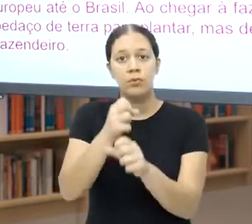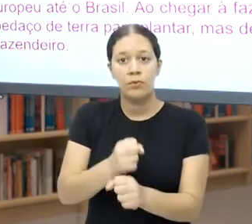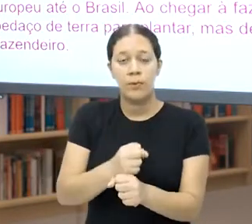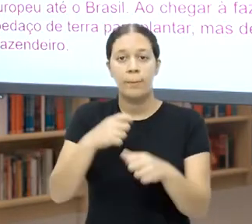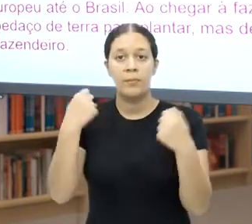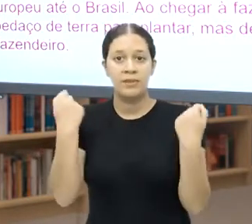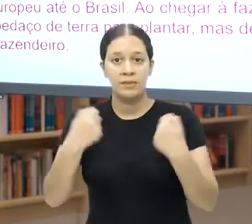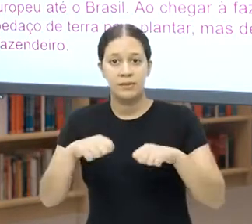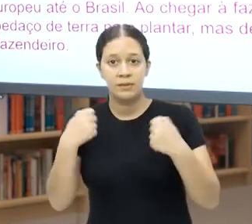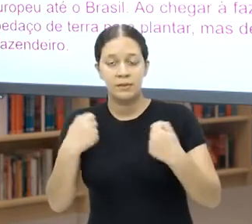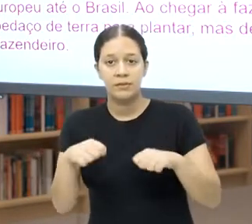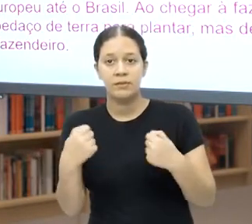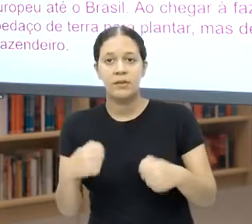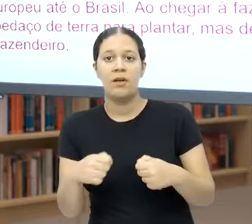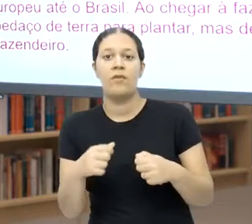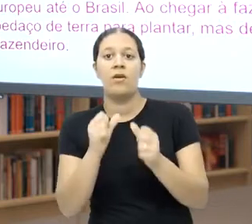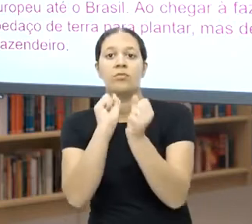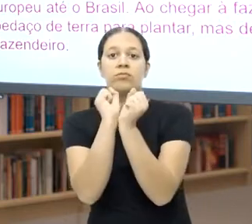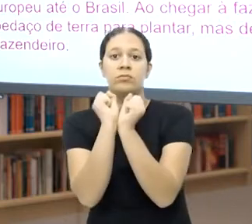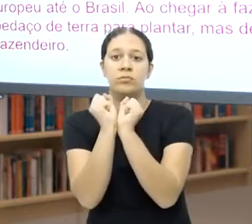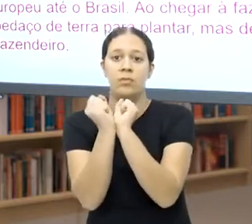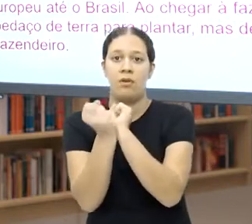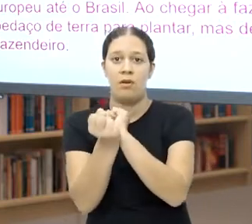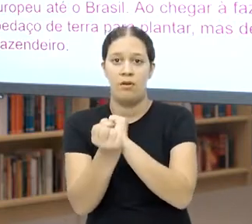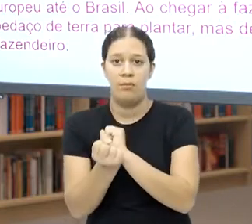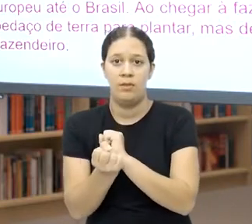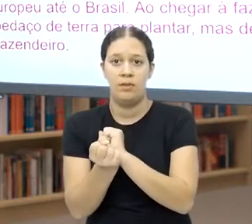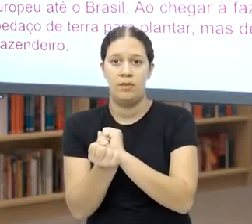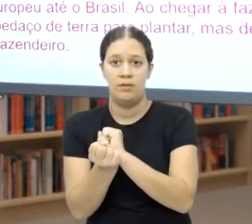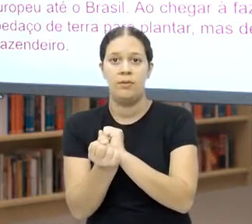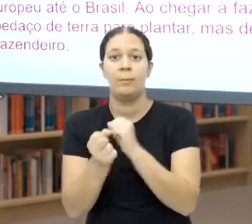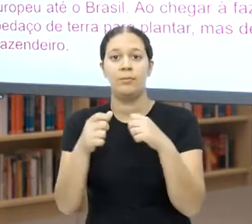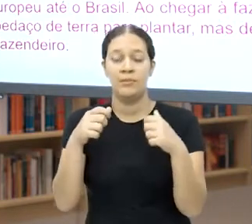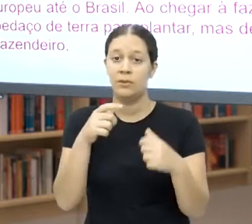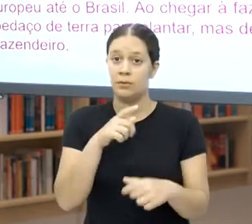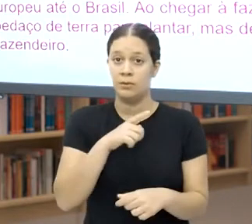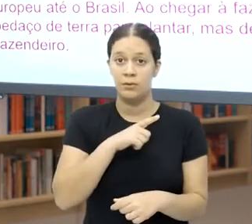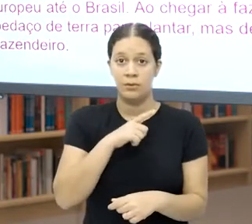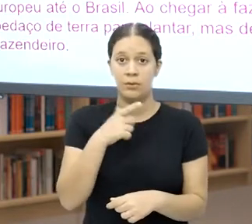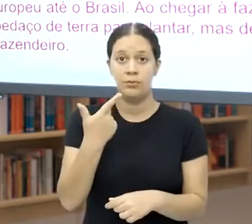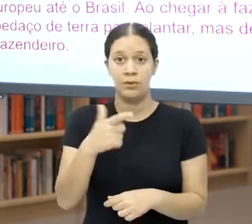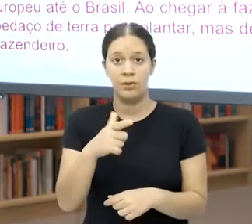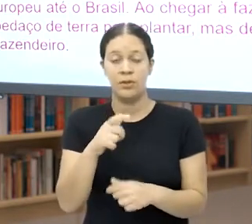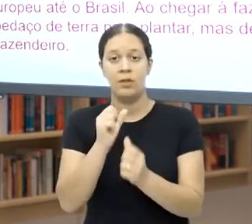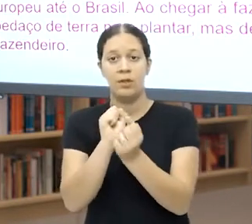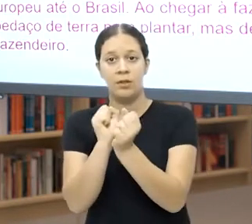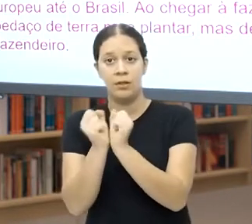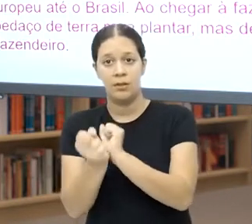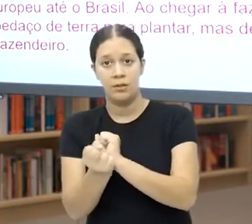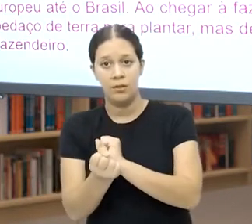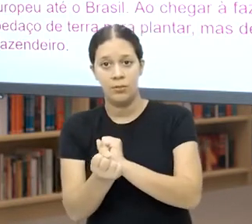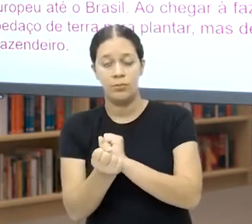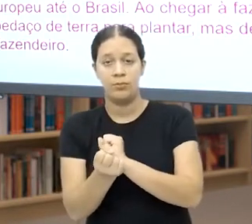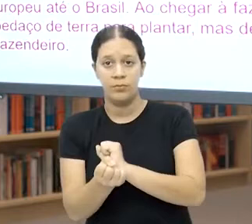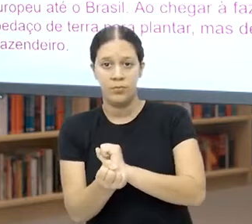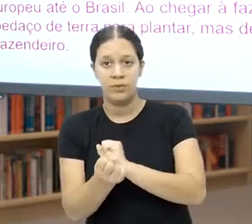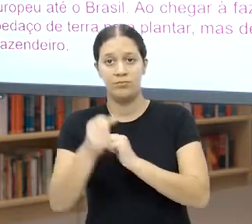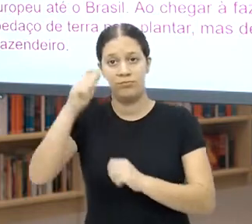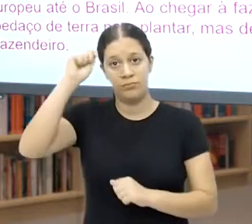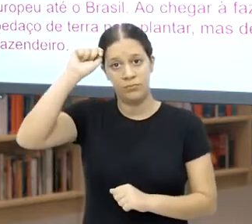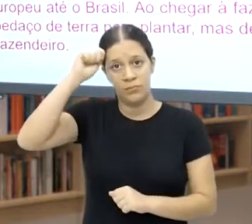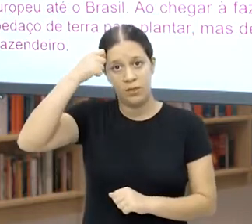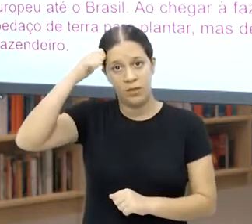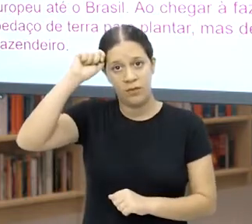mão de obra escrava e semi-escrava. A escrava era a questão